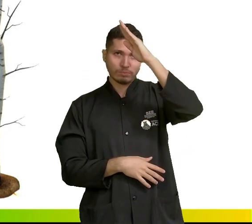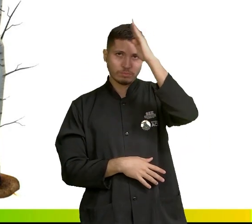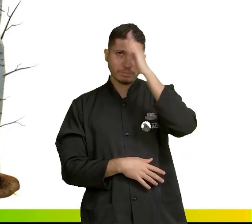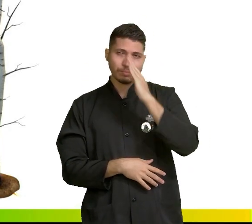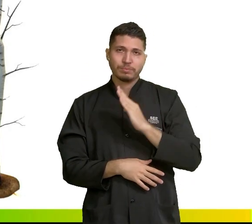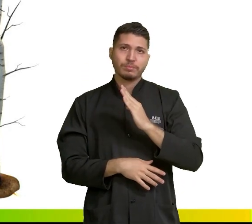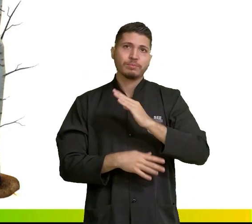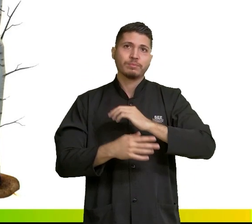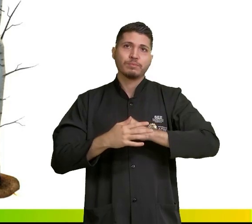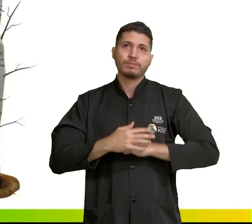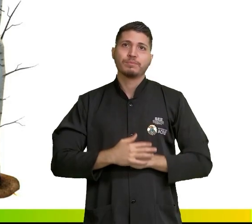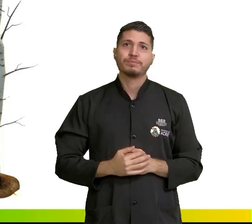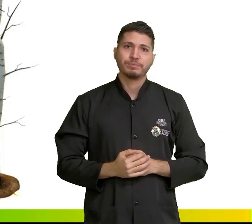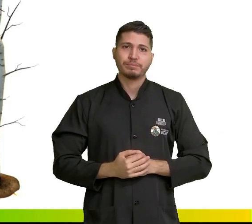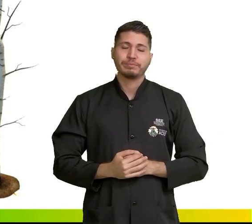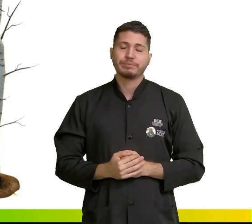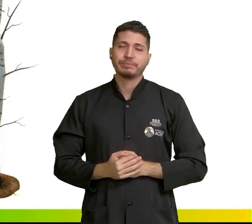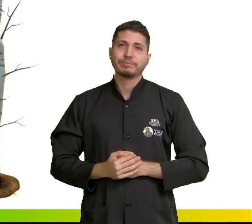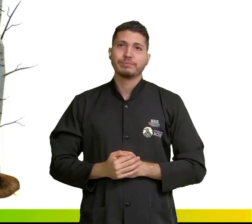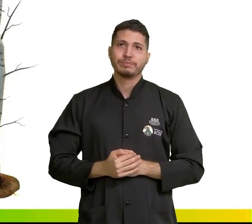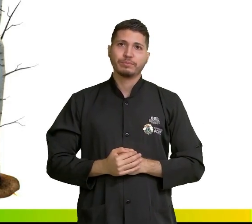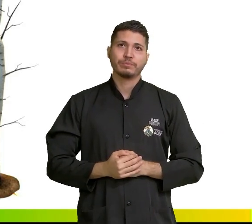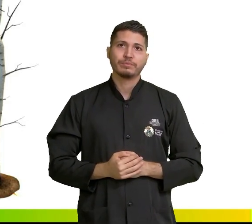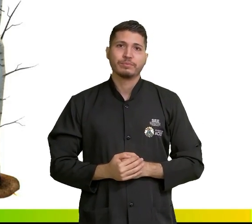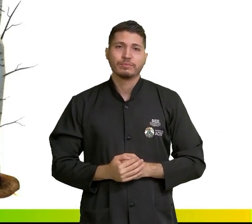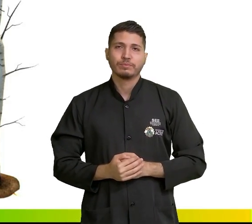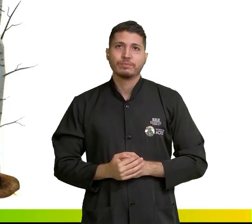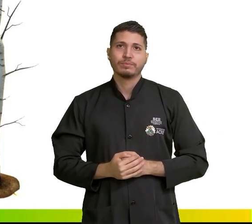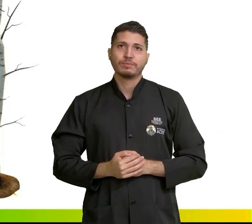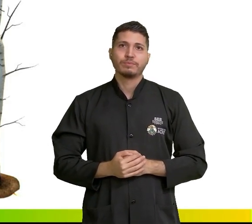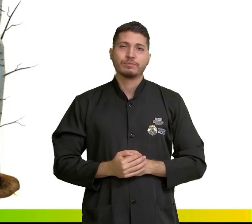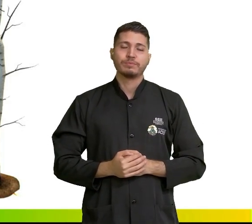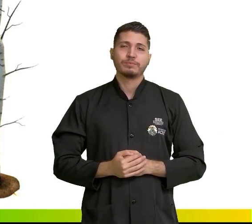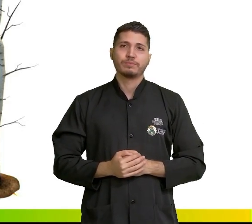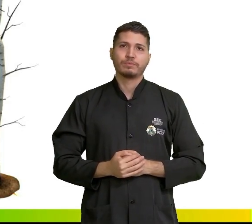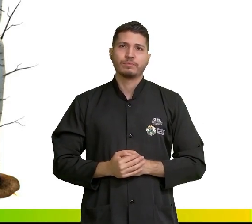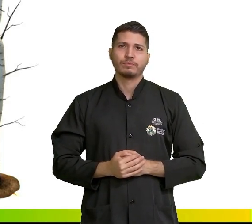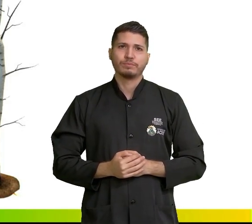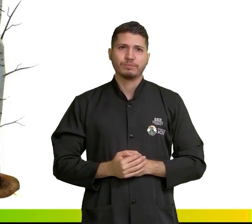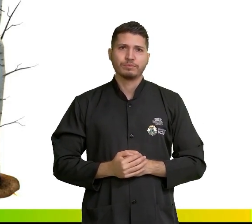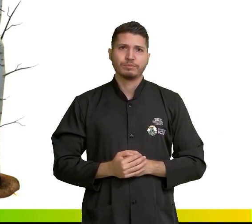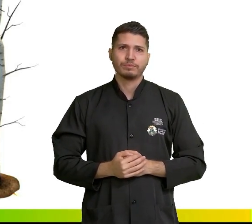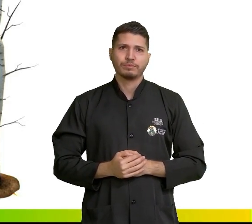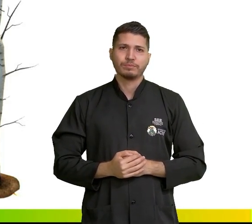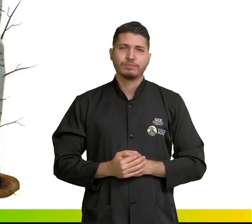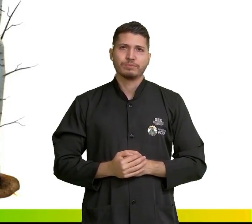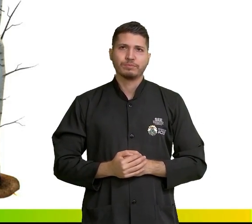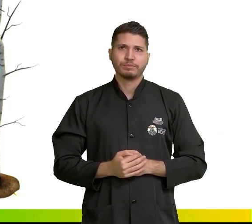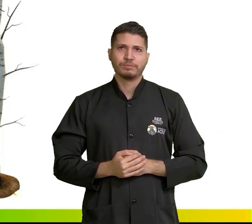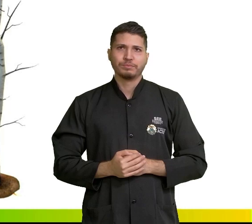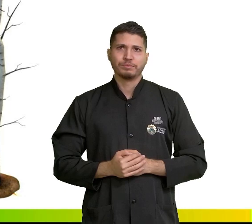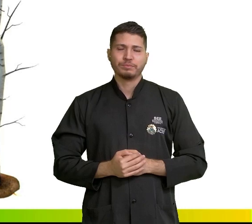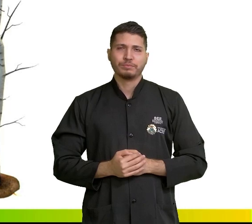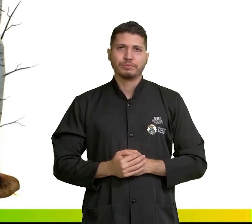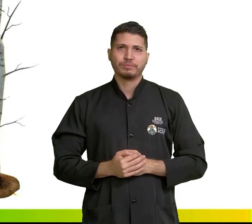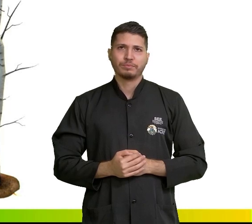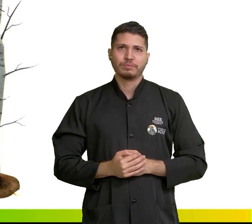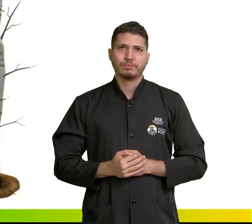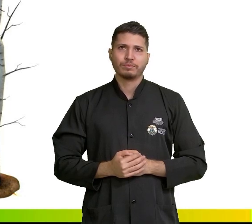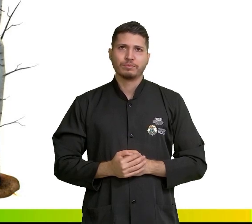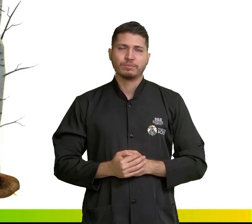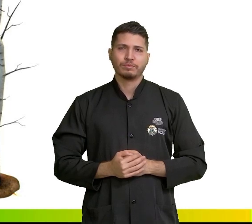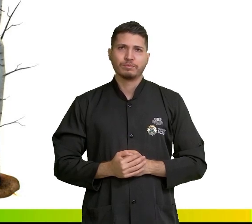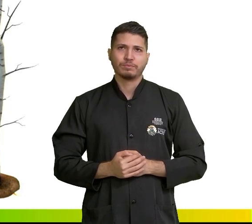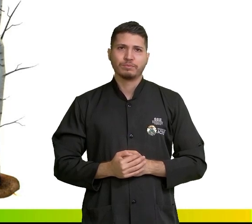uma constância principalmente aí no mundo inteiro. Primeiro, as principais formas, a gente pode dar como